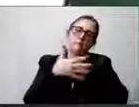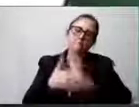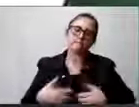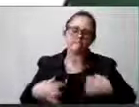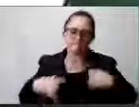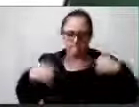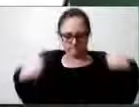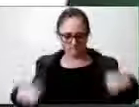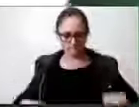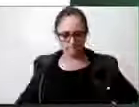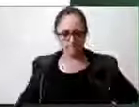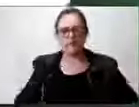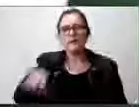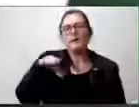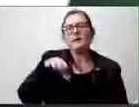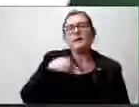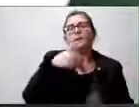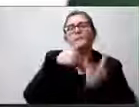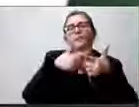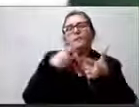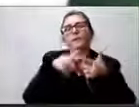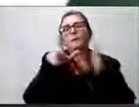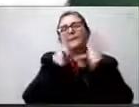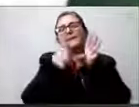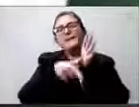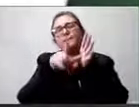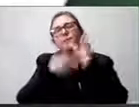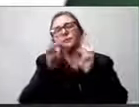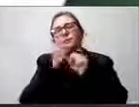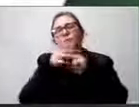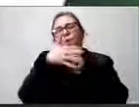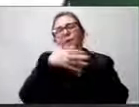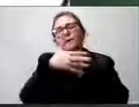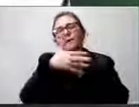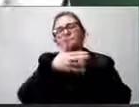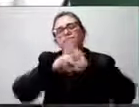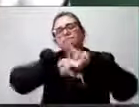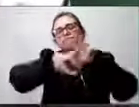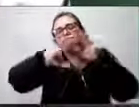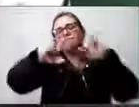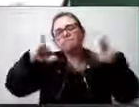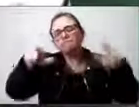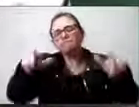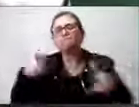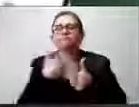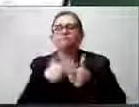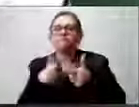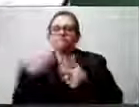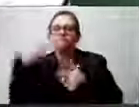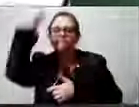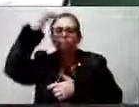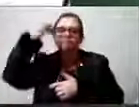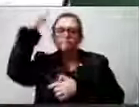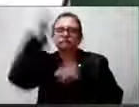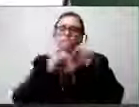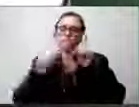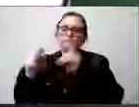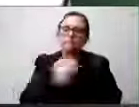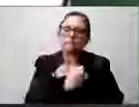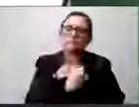síndrome pós-coronavírus tem como consequência várias questões que são psicossociais que vão afetar o paciente. Então, se um paciente chega com